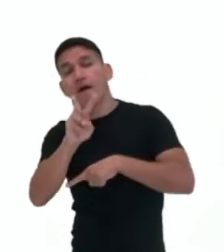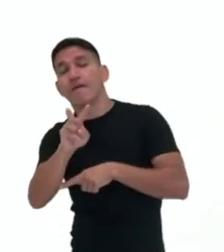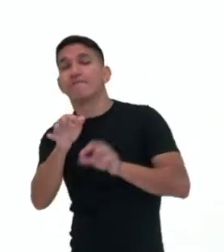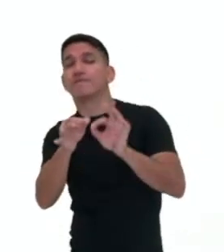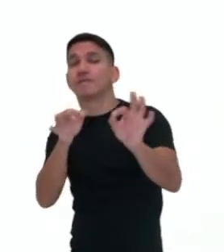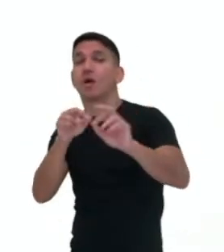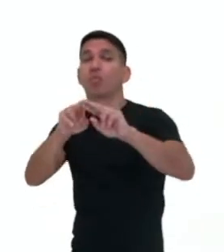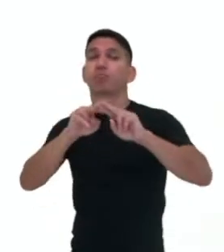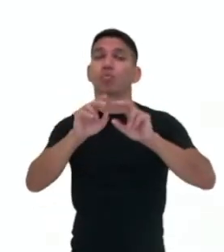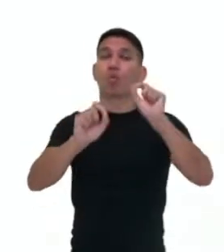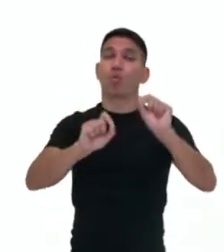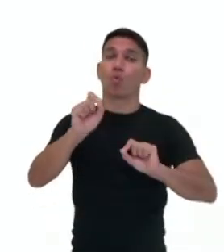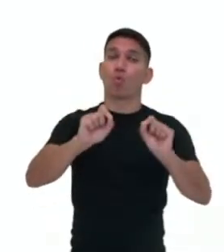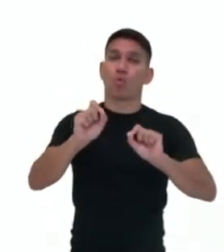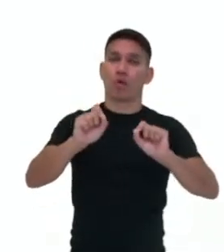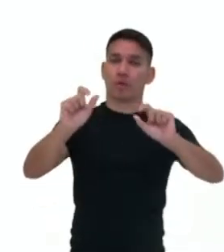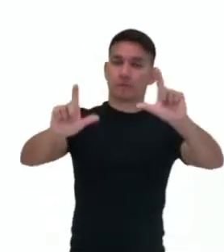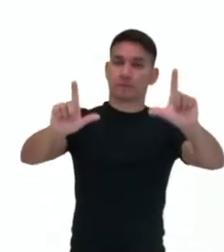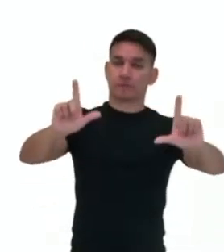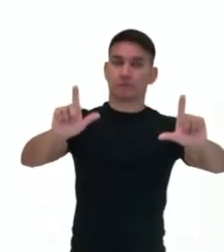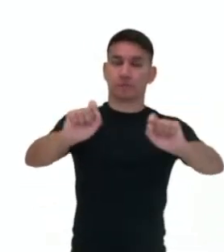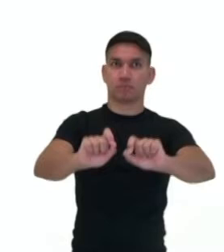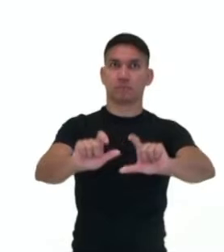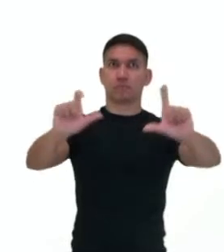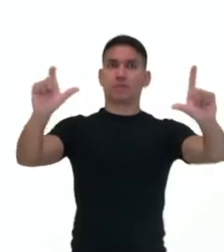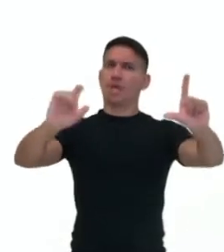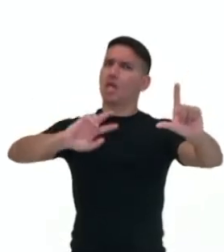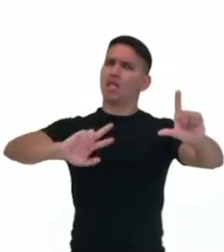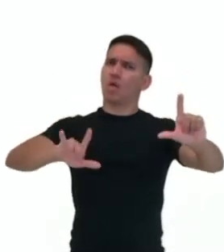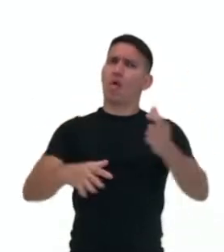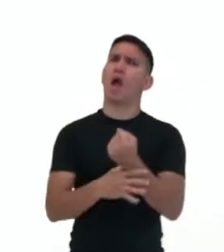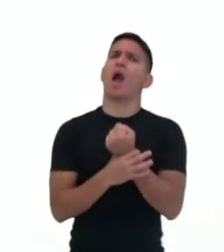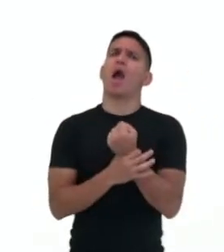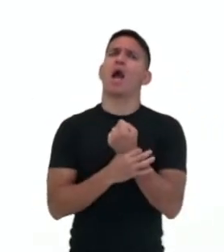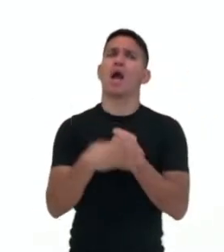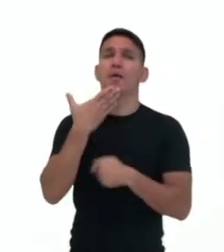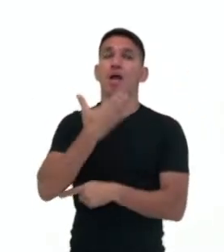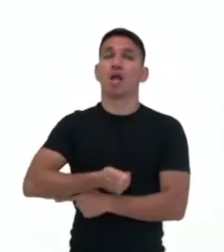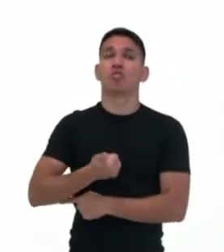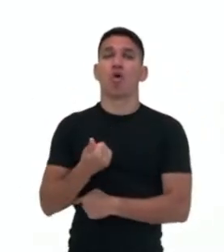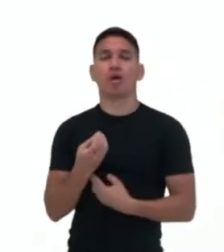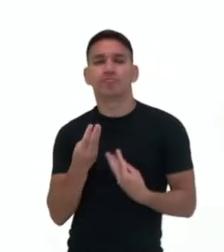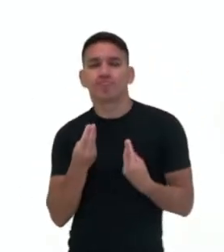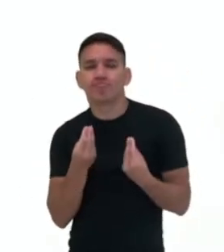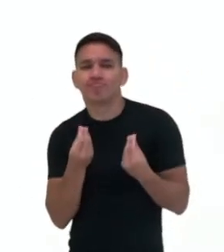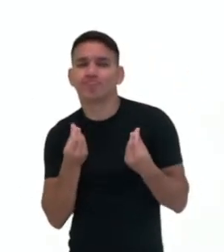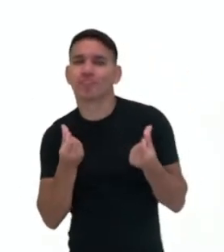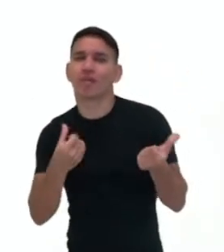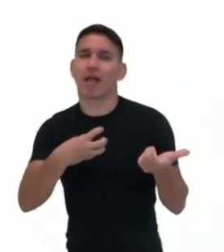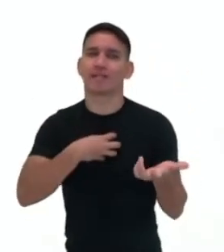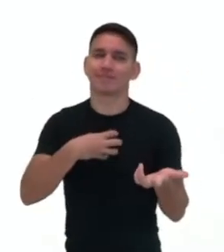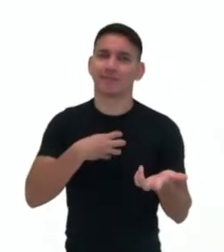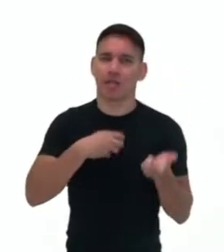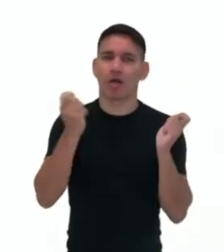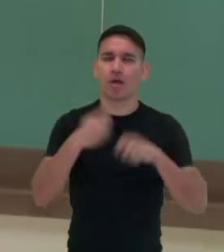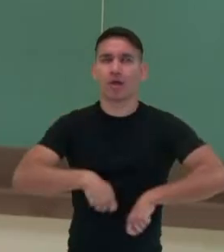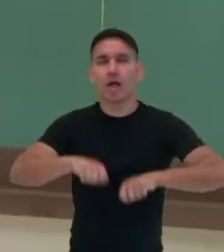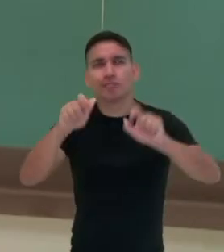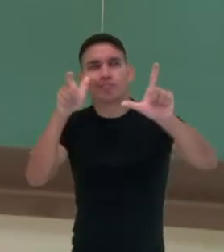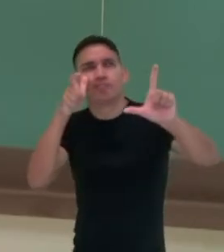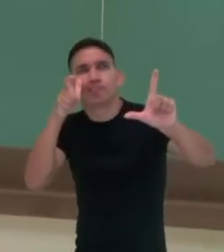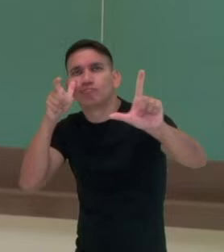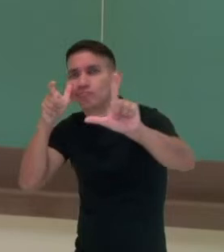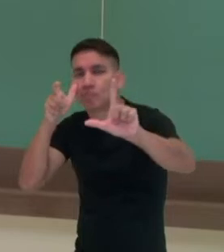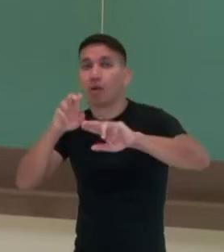televisor grande não garante que você vai conseguir ter a melhor experiência que a tecnologia presente nele possa proporcionar. A